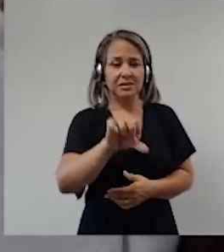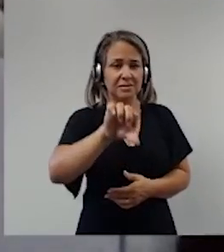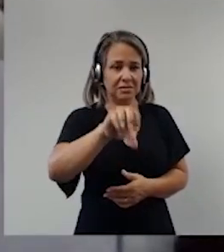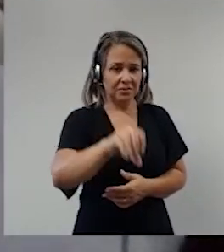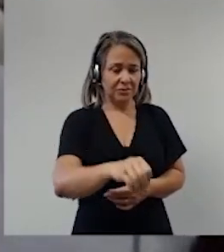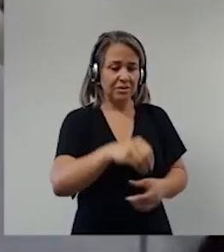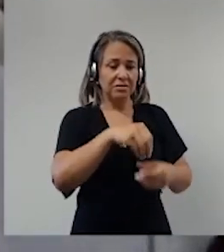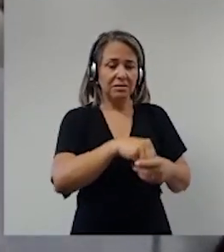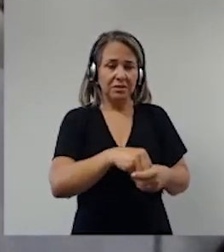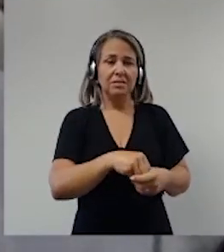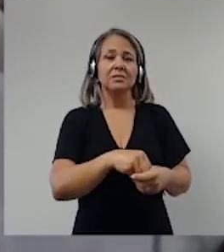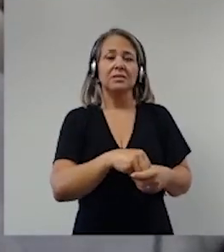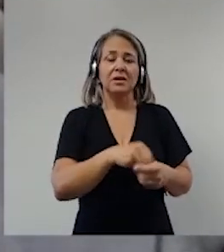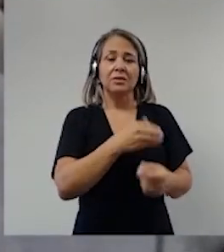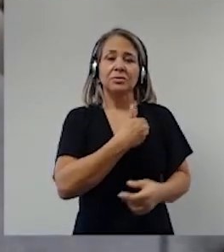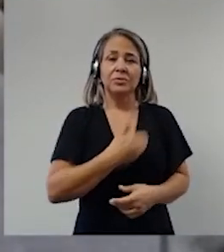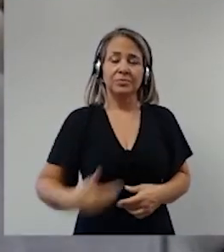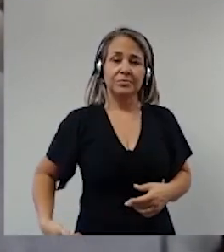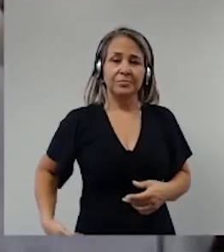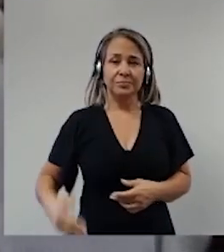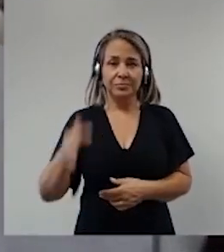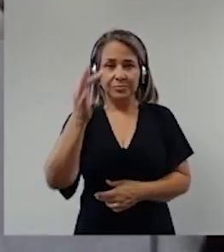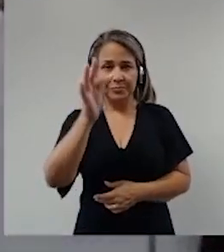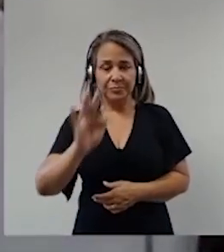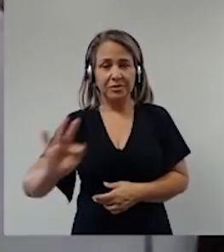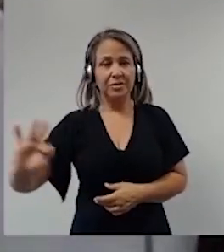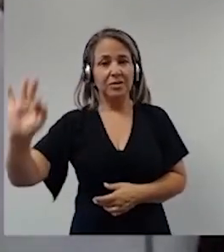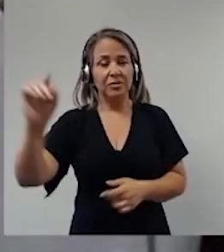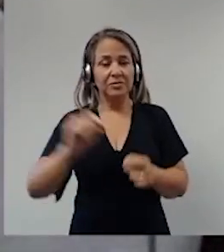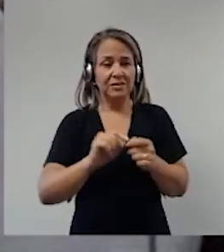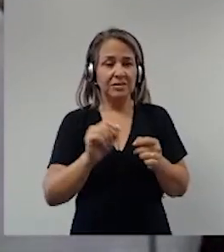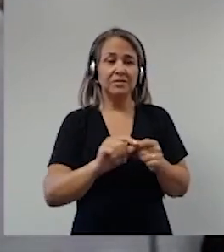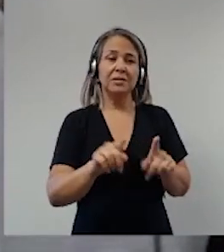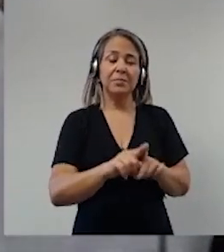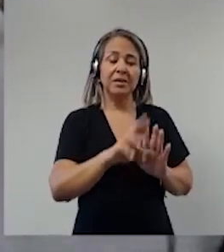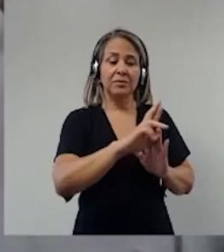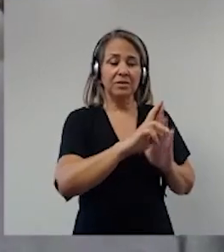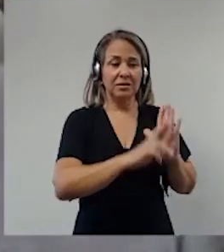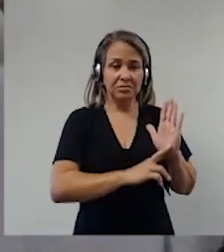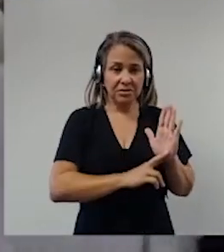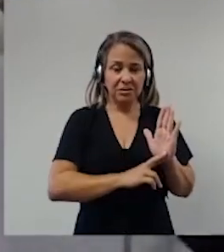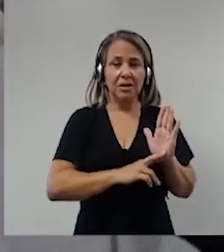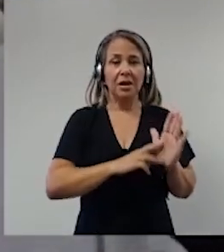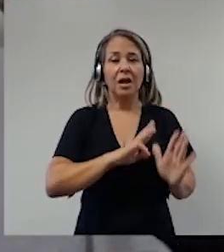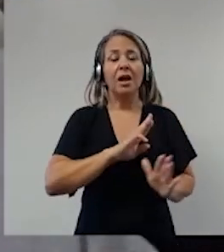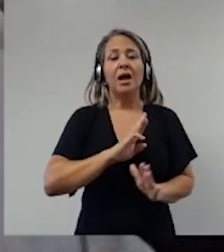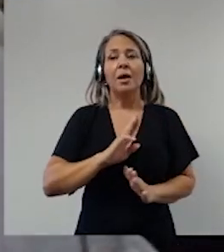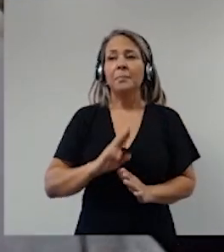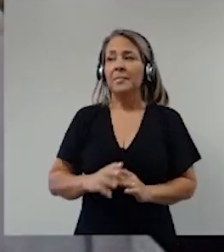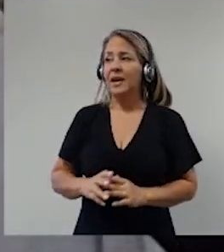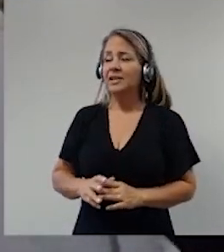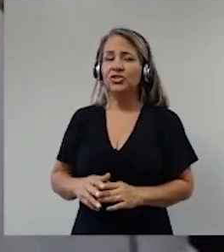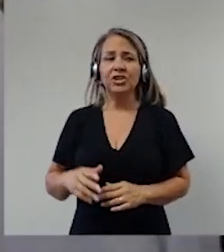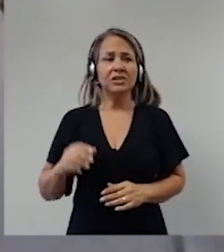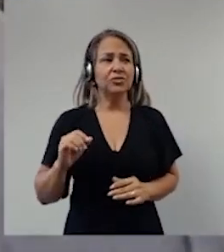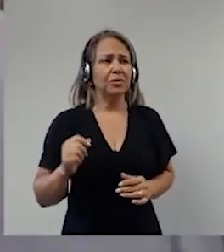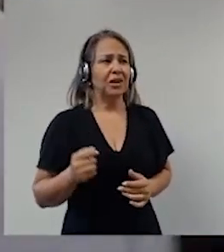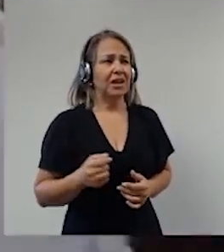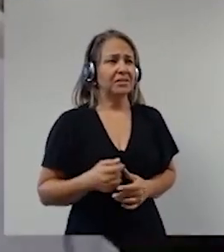Tribunal Federal, também distribuída à relatoria do ministro Alexandre de Moraes, e